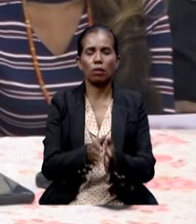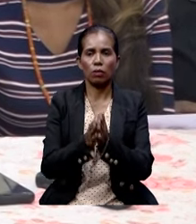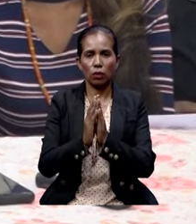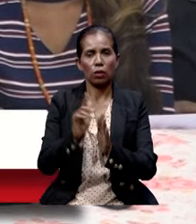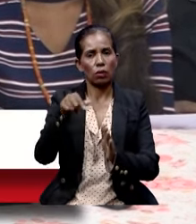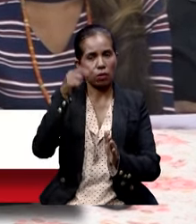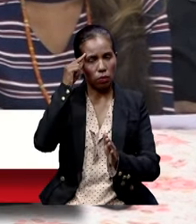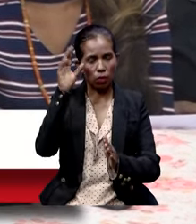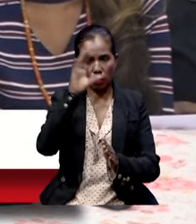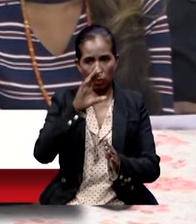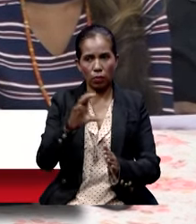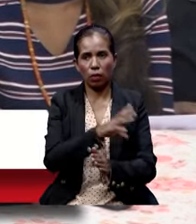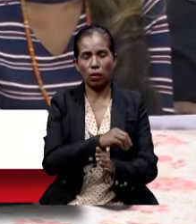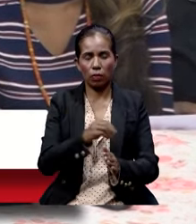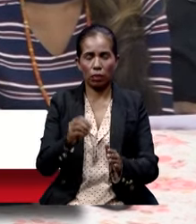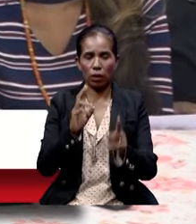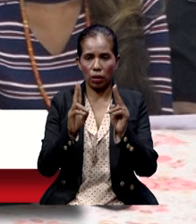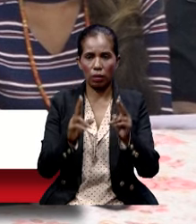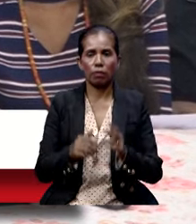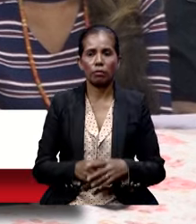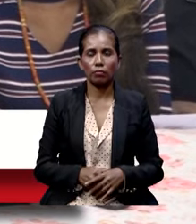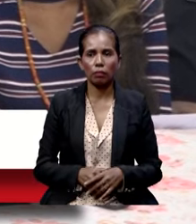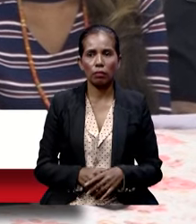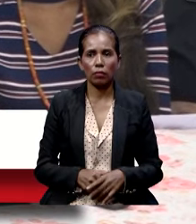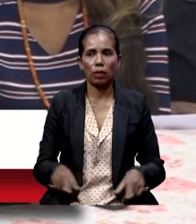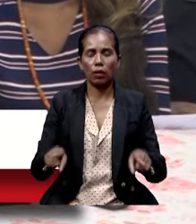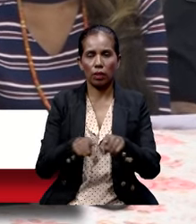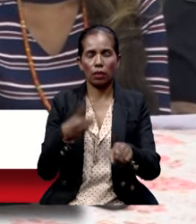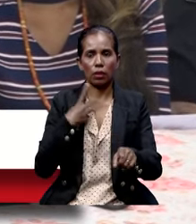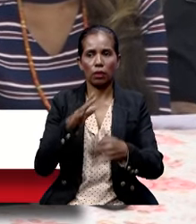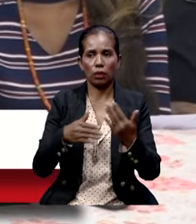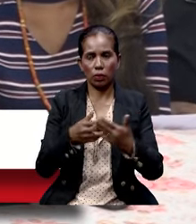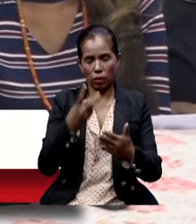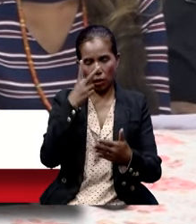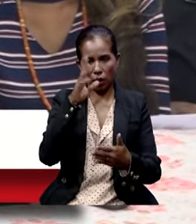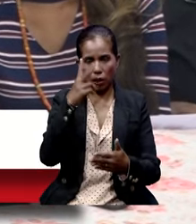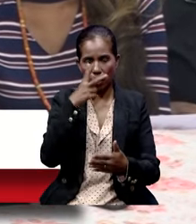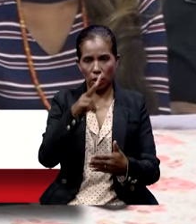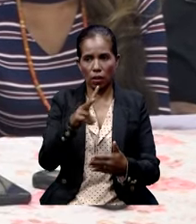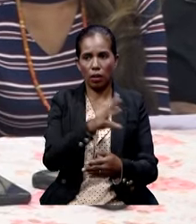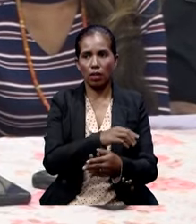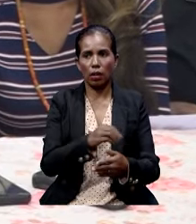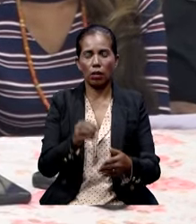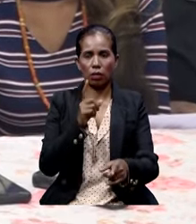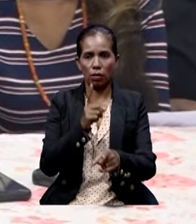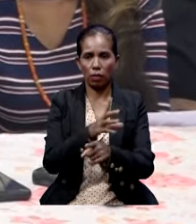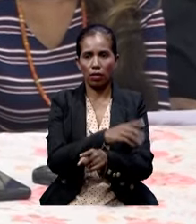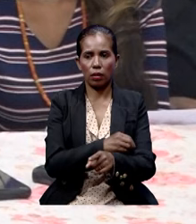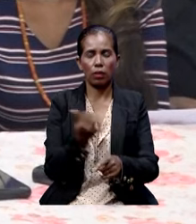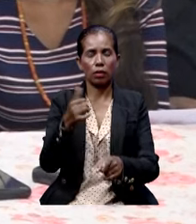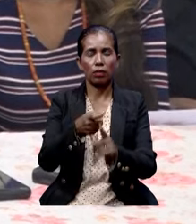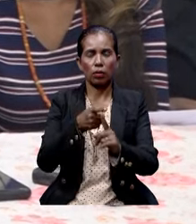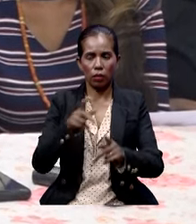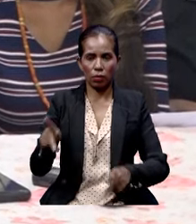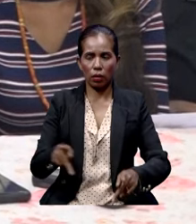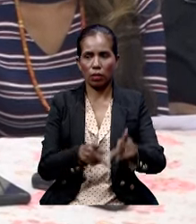governo busca solução imediata. Hanesang itu acompanha tanto direita no indireita, se realiu se